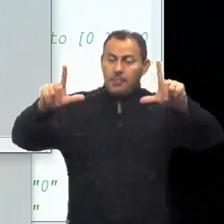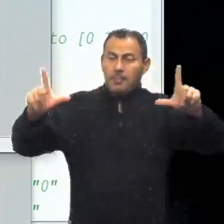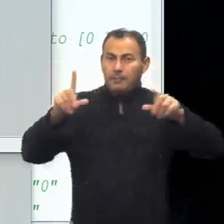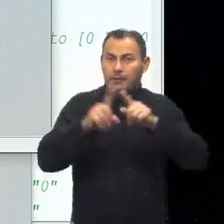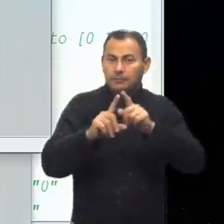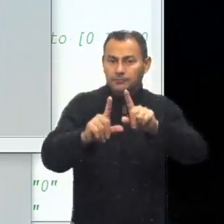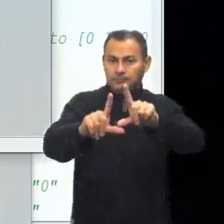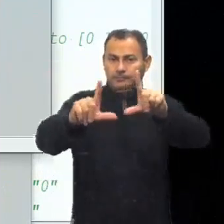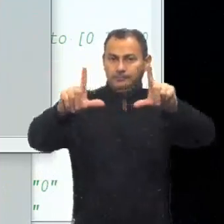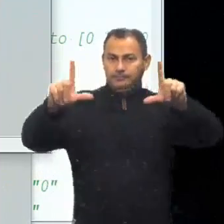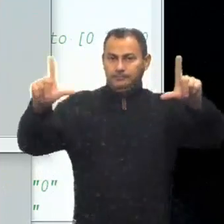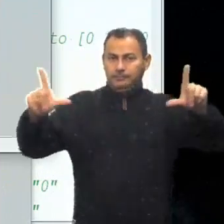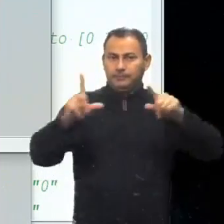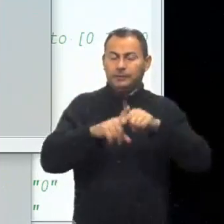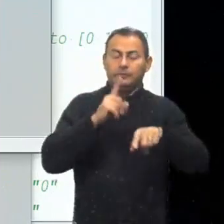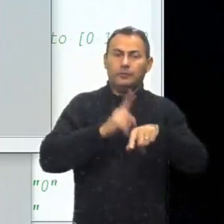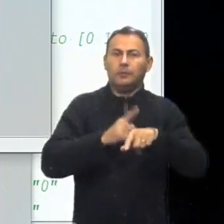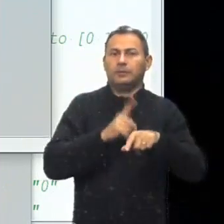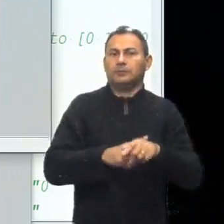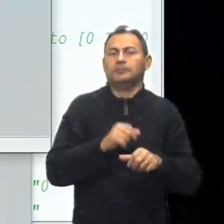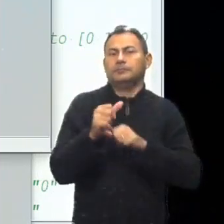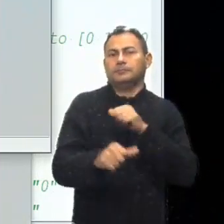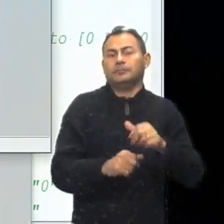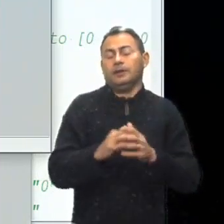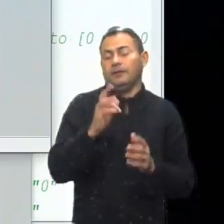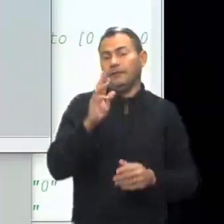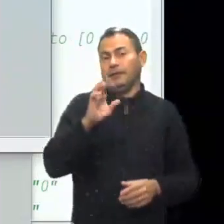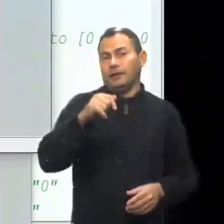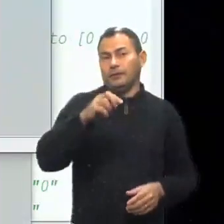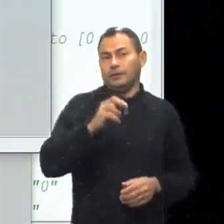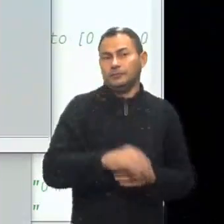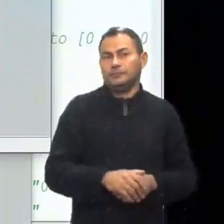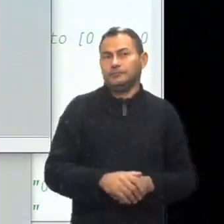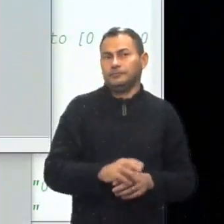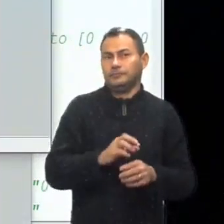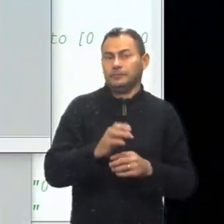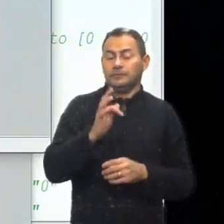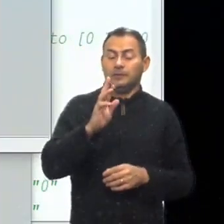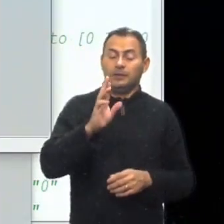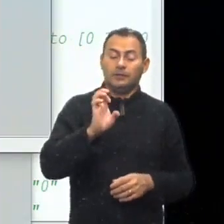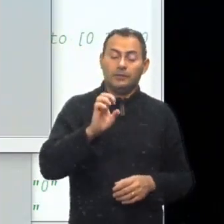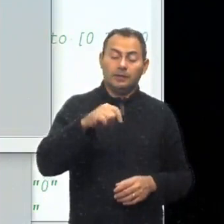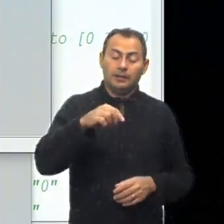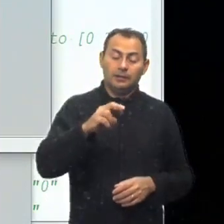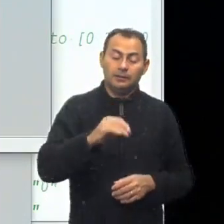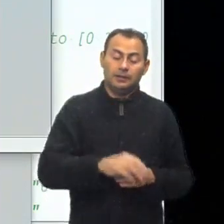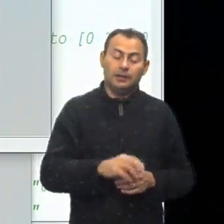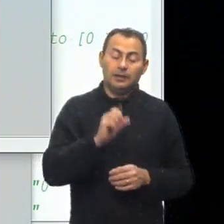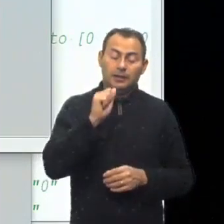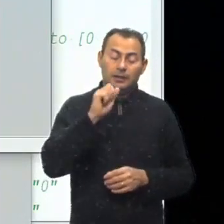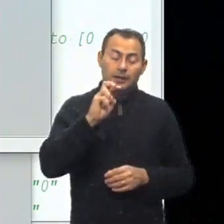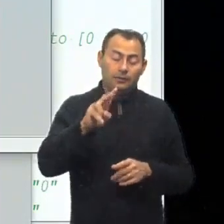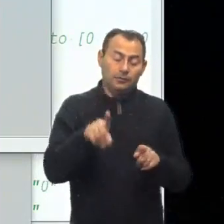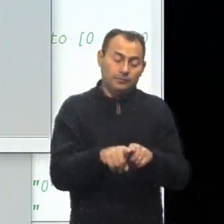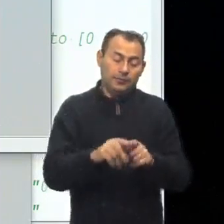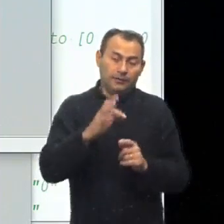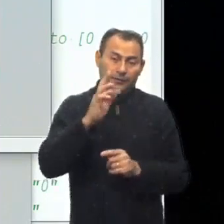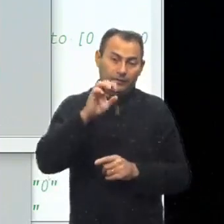e ver exatamente o momento onde está mudando a frequência. Aqui passa de uma frequência alta para uma frequência